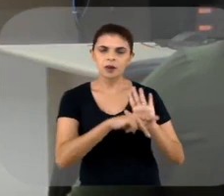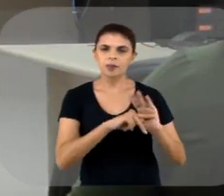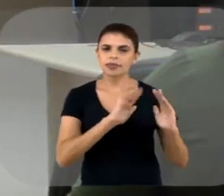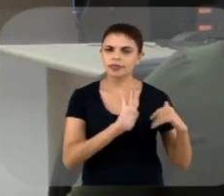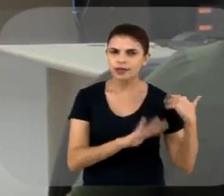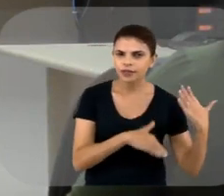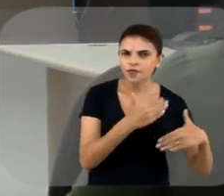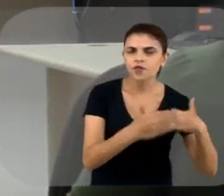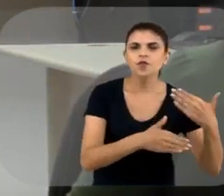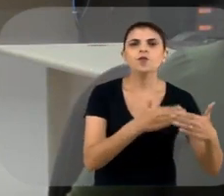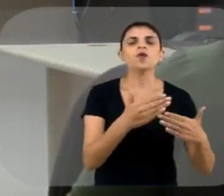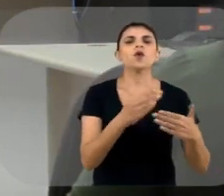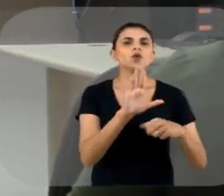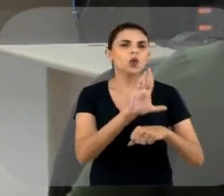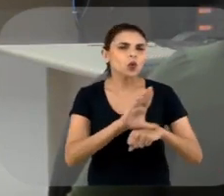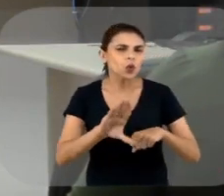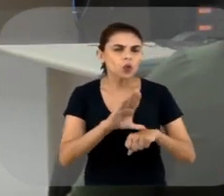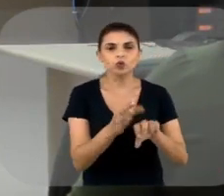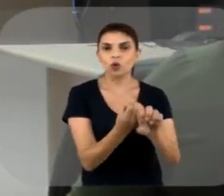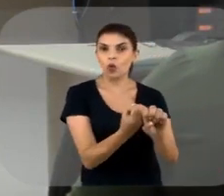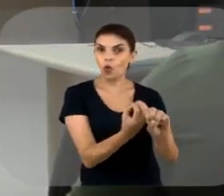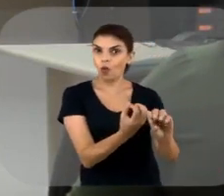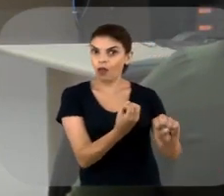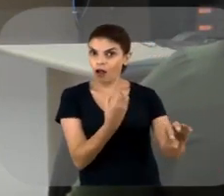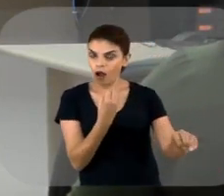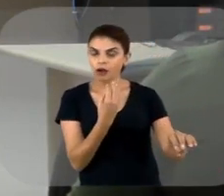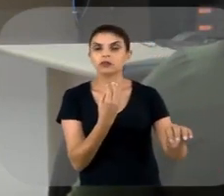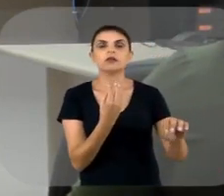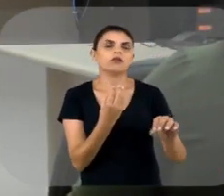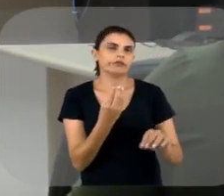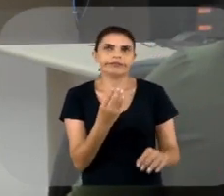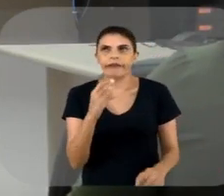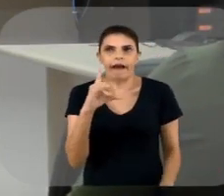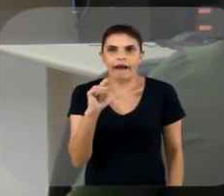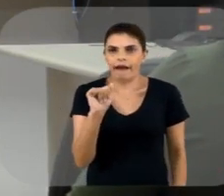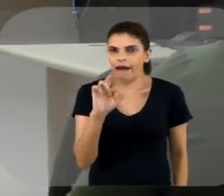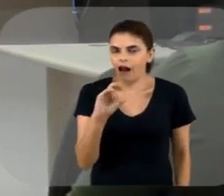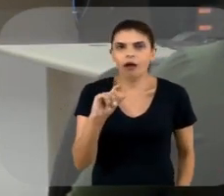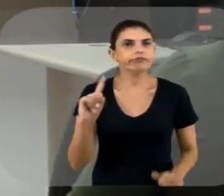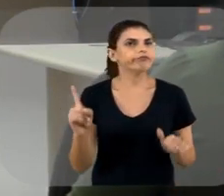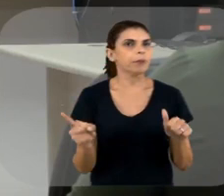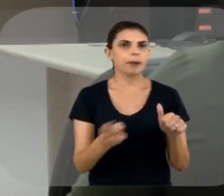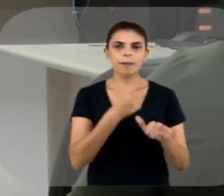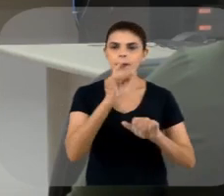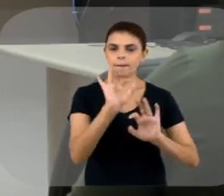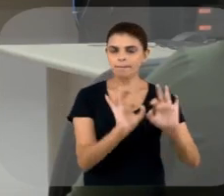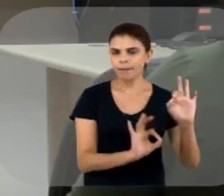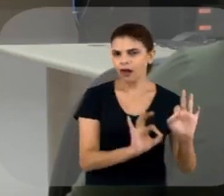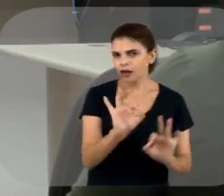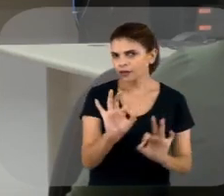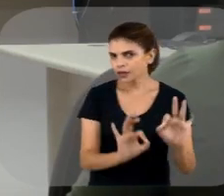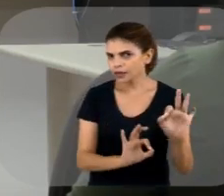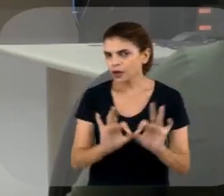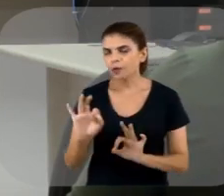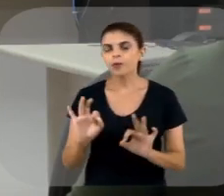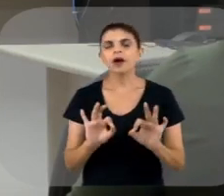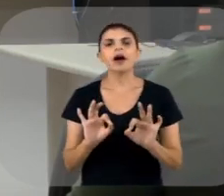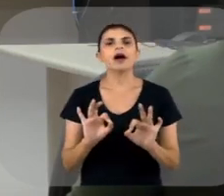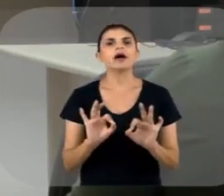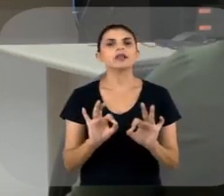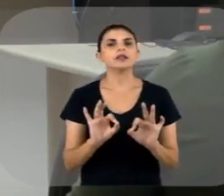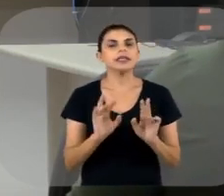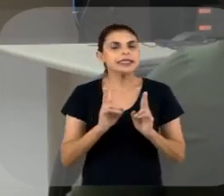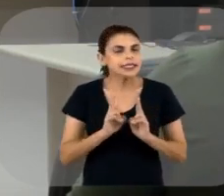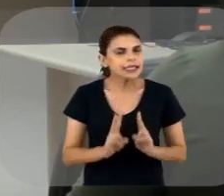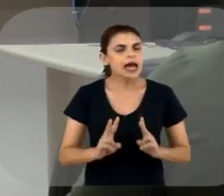no desenvolvimento de um curso online. Claro, primeiro é esse planejamento, então